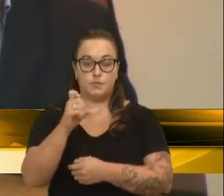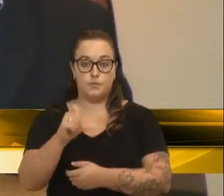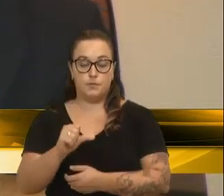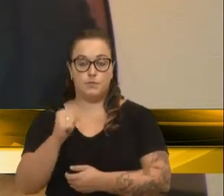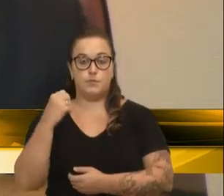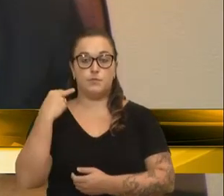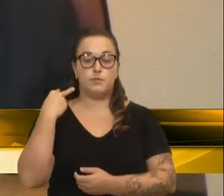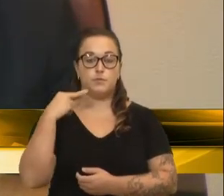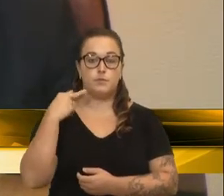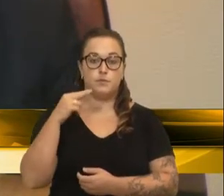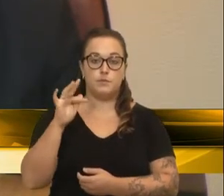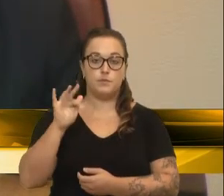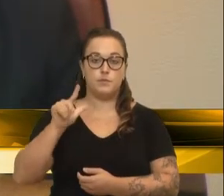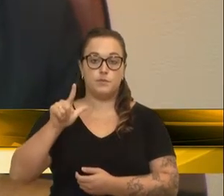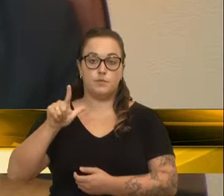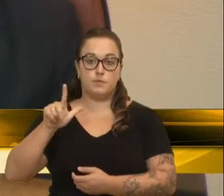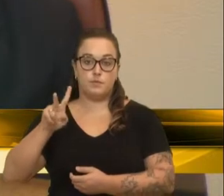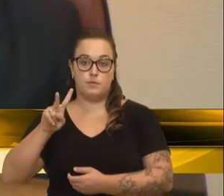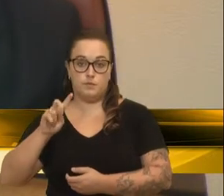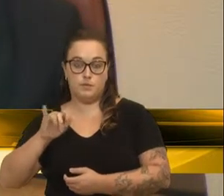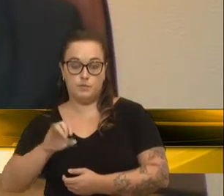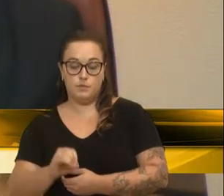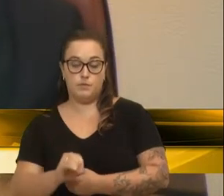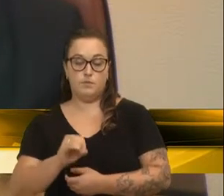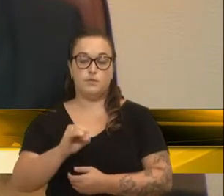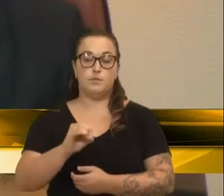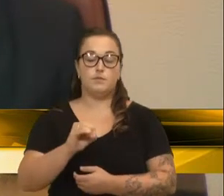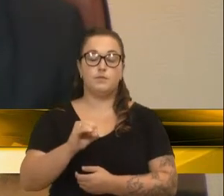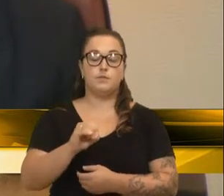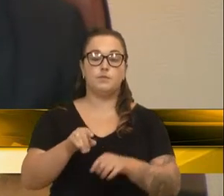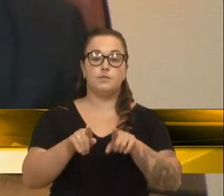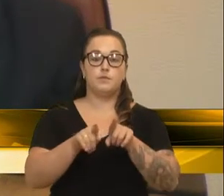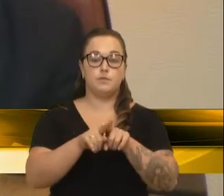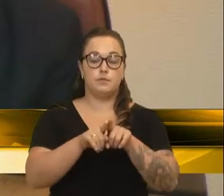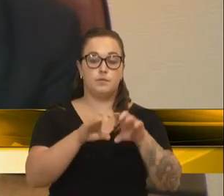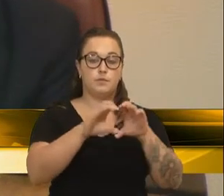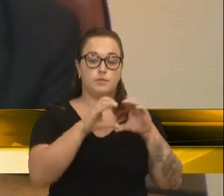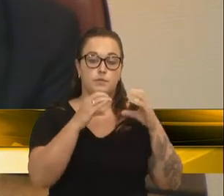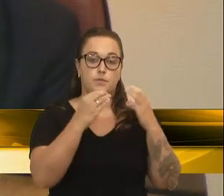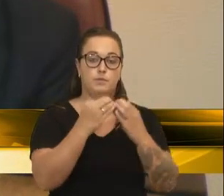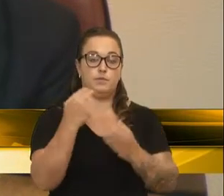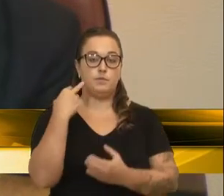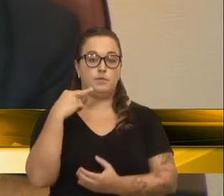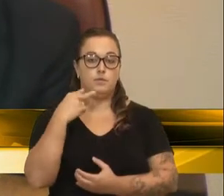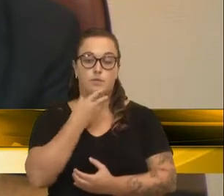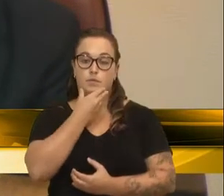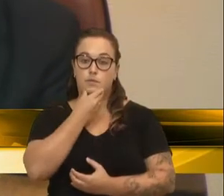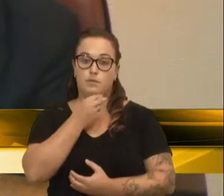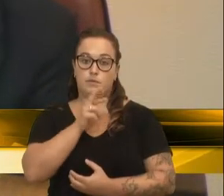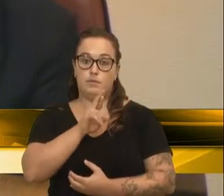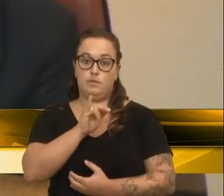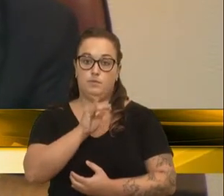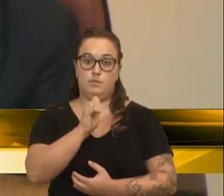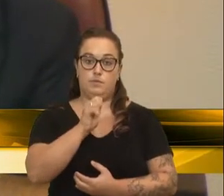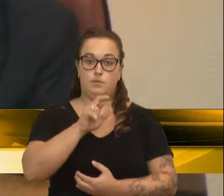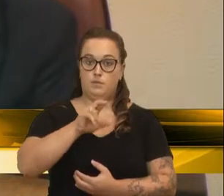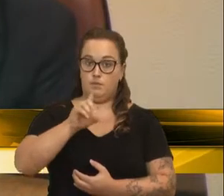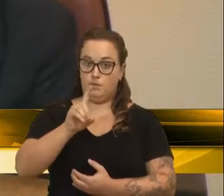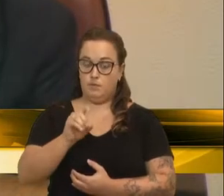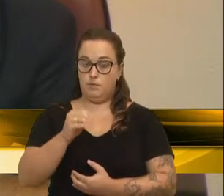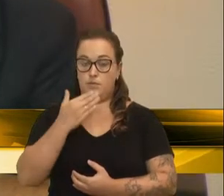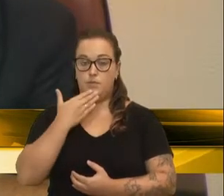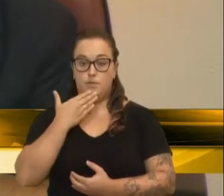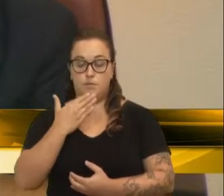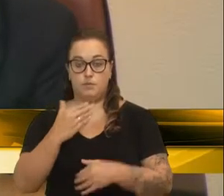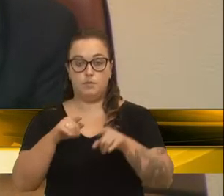Cassina, Câmara Municipal de Caxias do Sul. Ricardo Fábio de Abreu requer a vossa excelência a